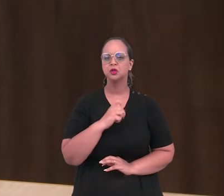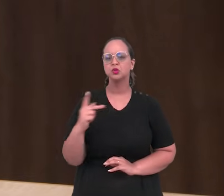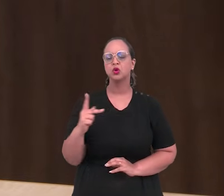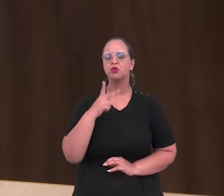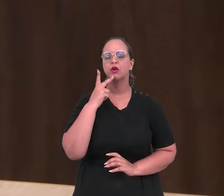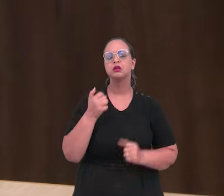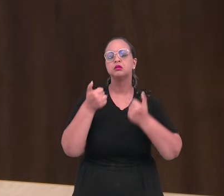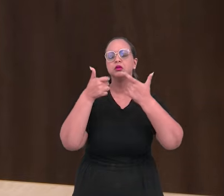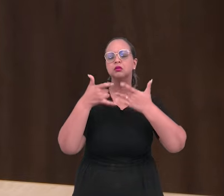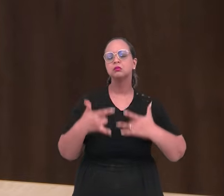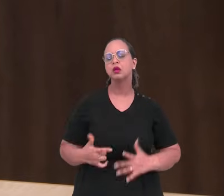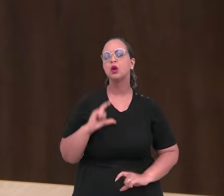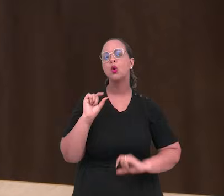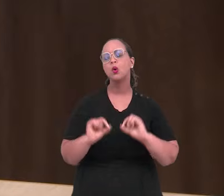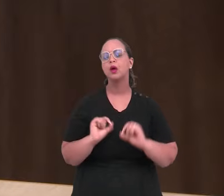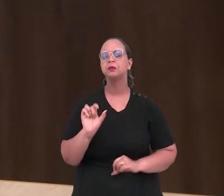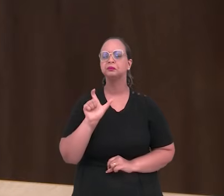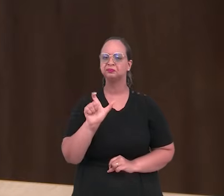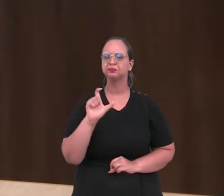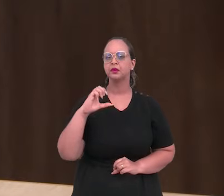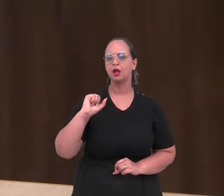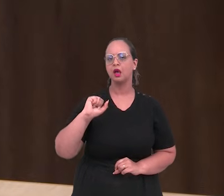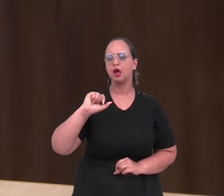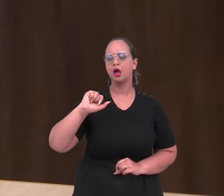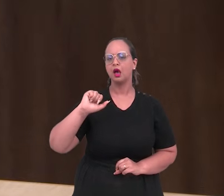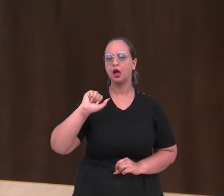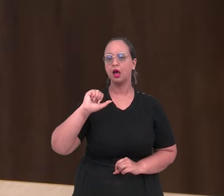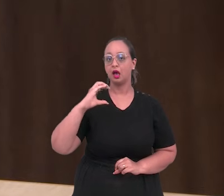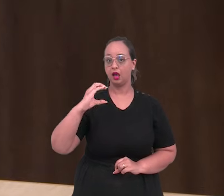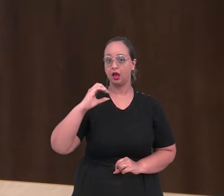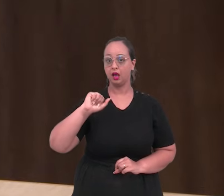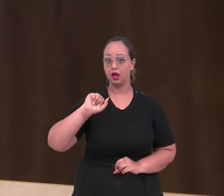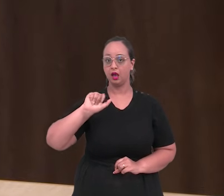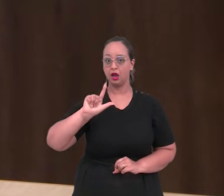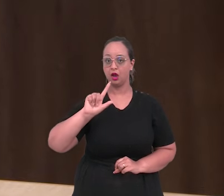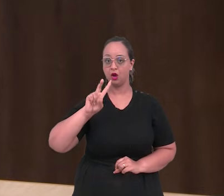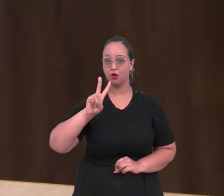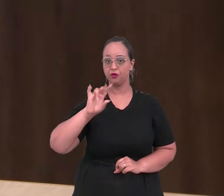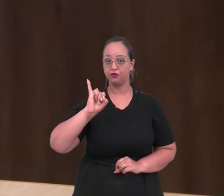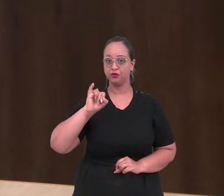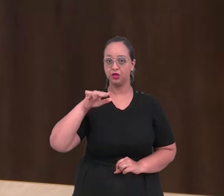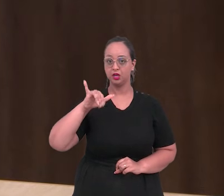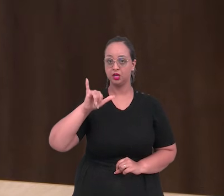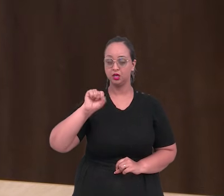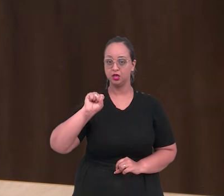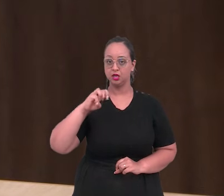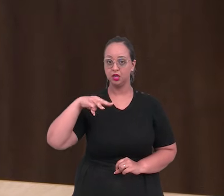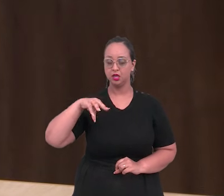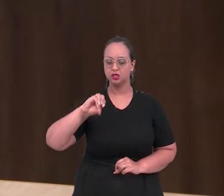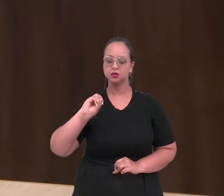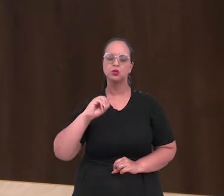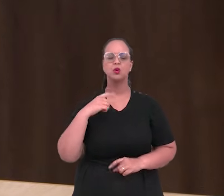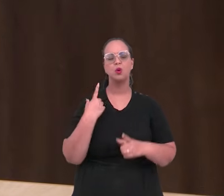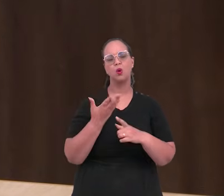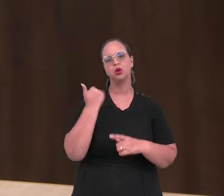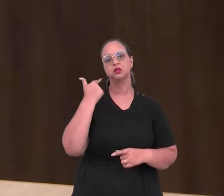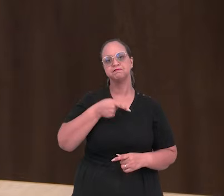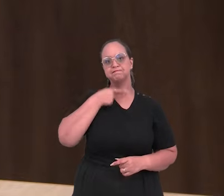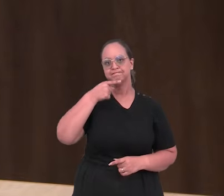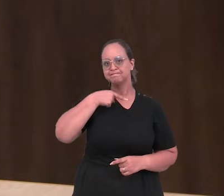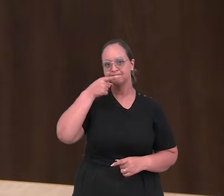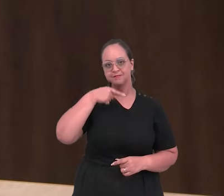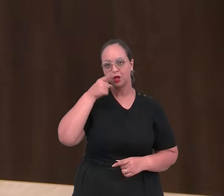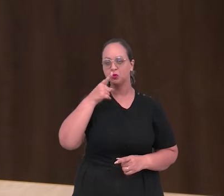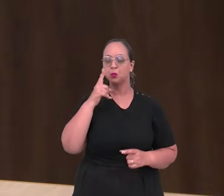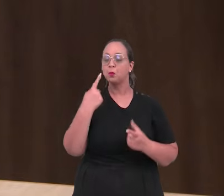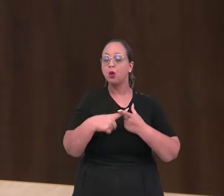sobre o calvinismo. Faltou ainda um detalhezinho que, devido à escassez do tempo, não